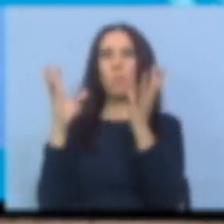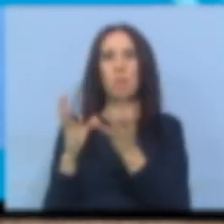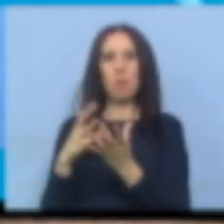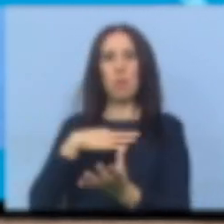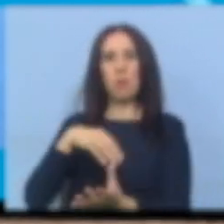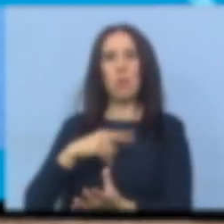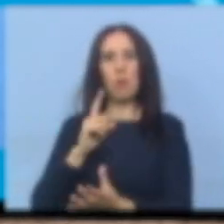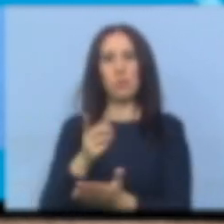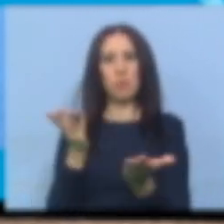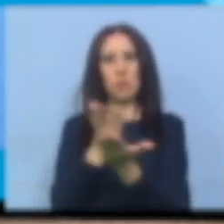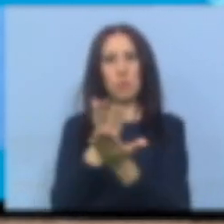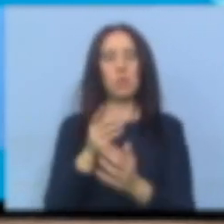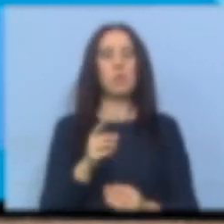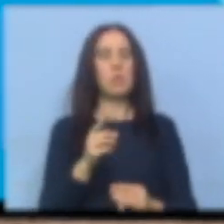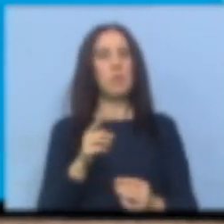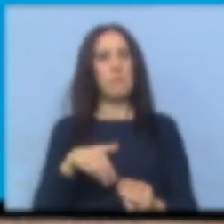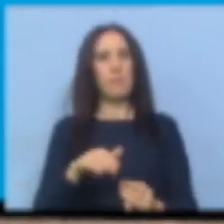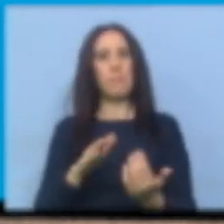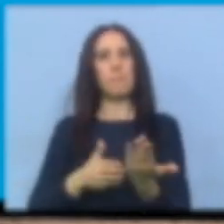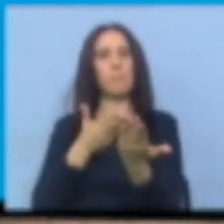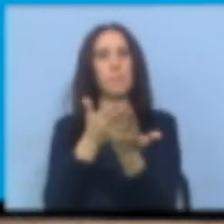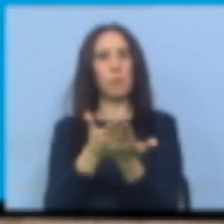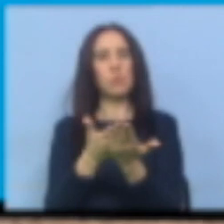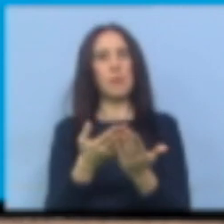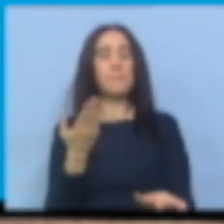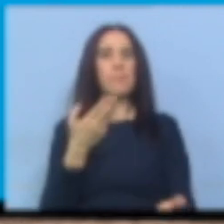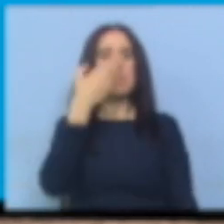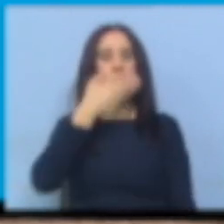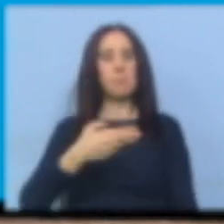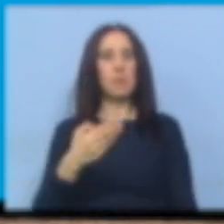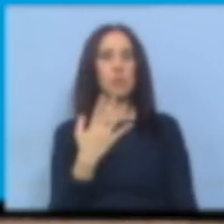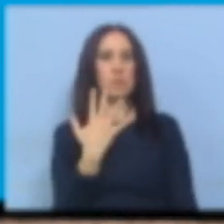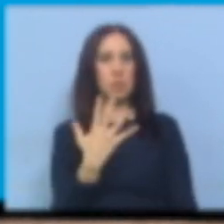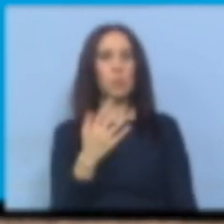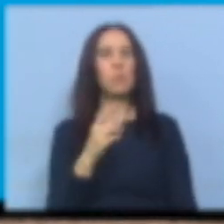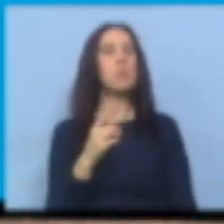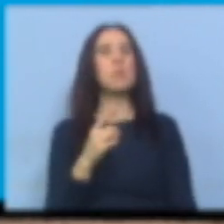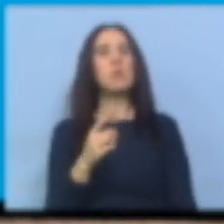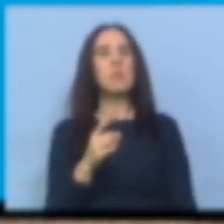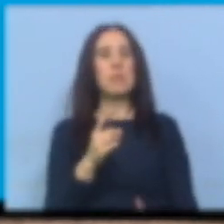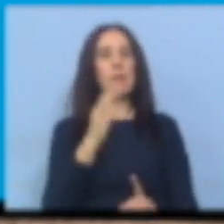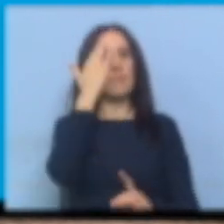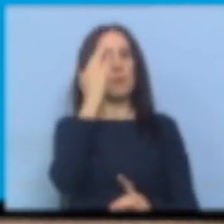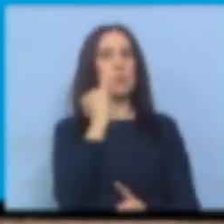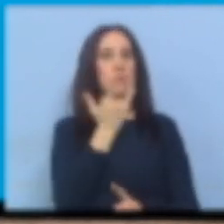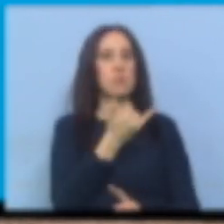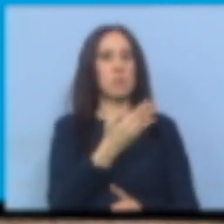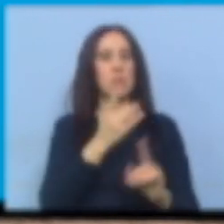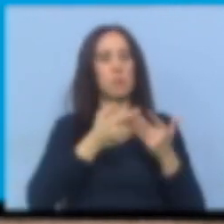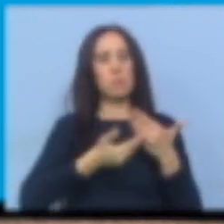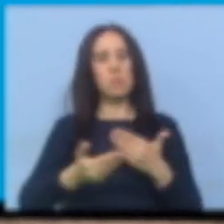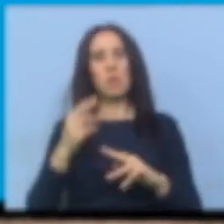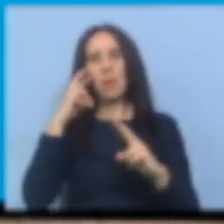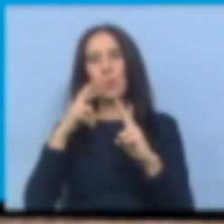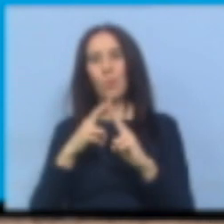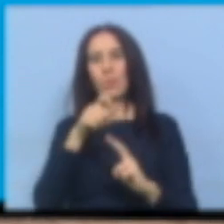neste sentido, nós vamos propor um produto que é, em 5 semanas, para começar a 27 de fevereiro, um encontro